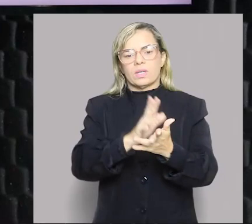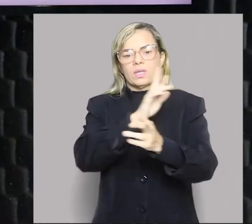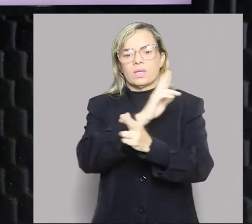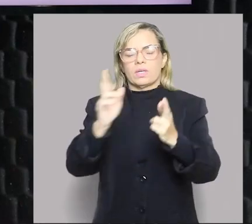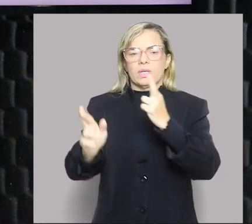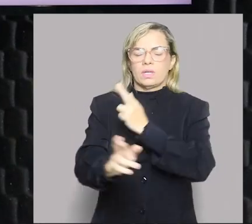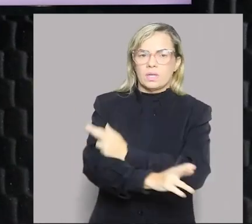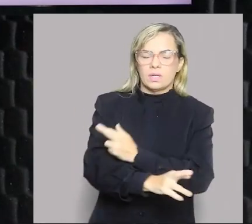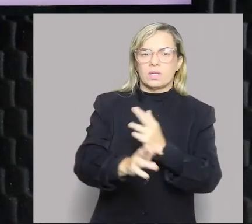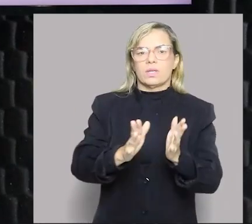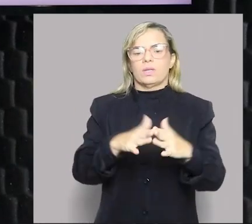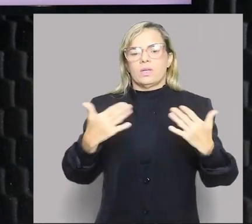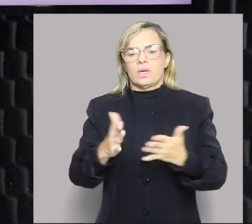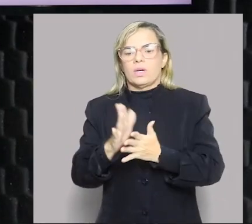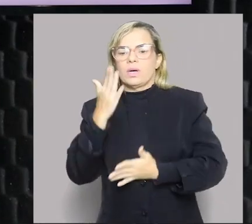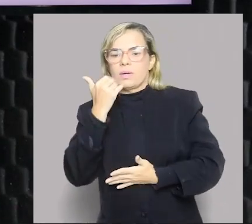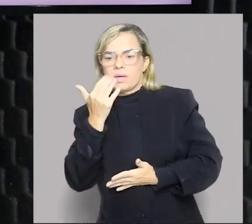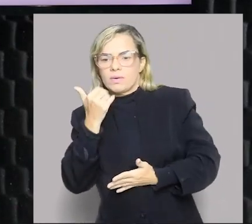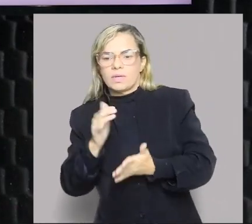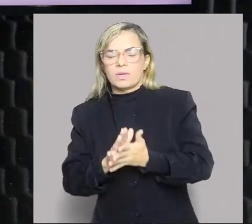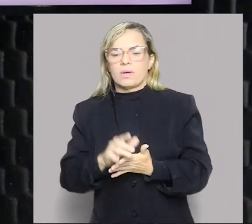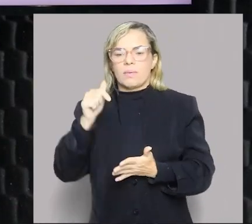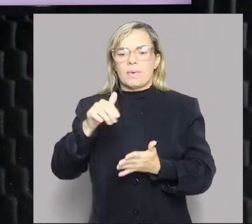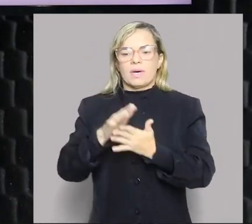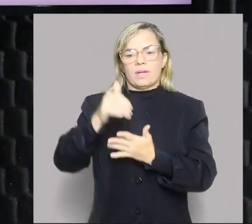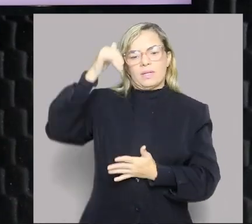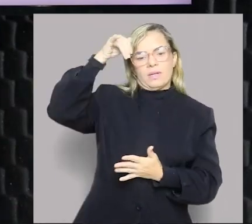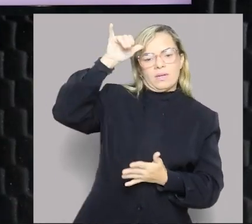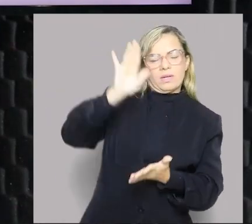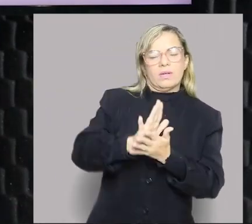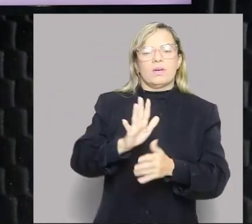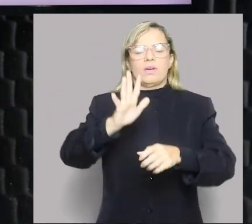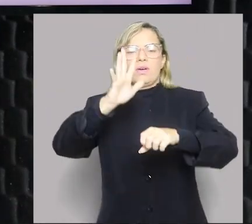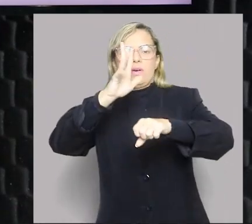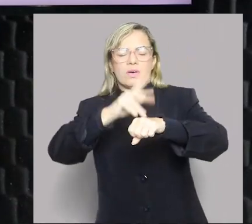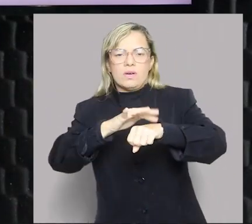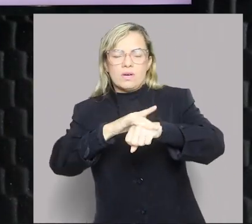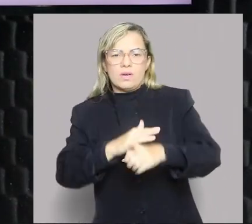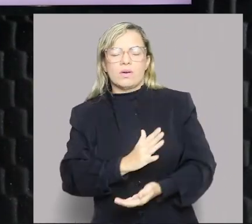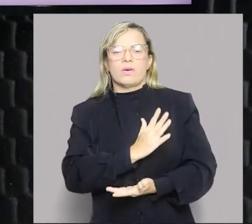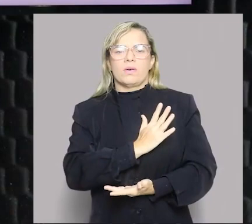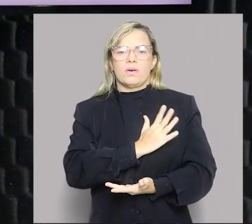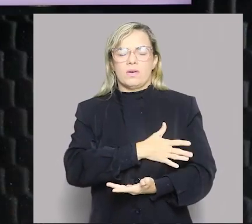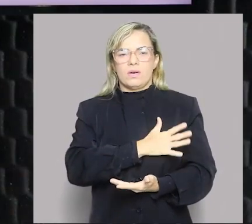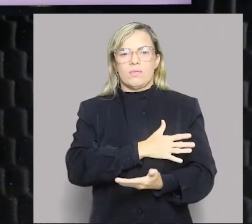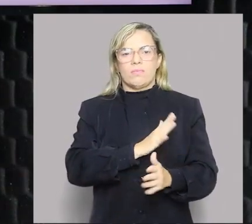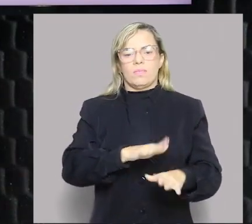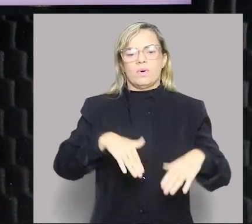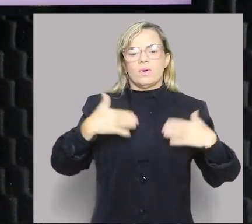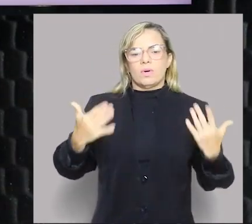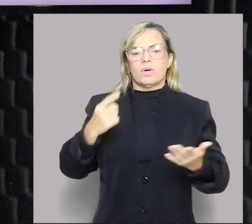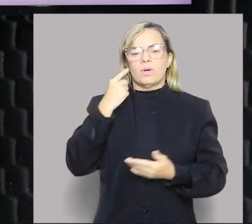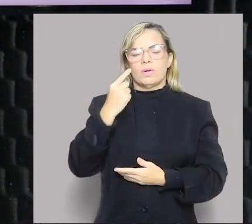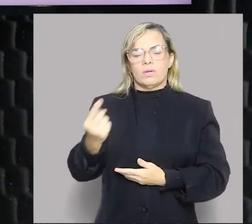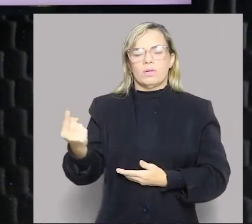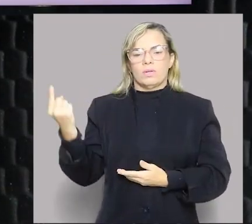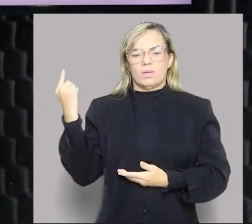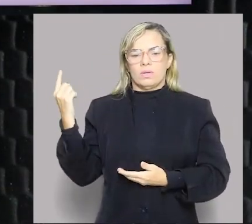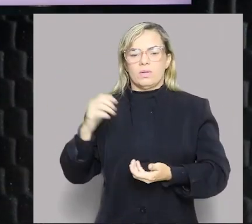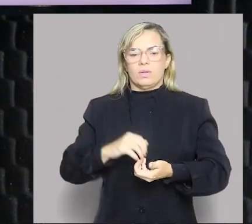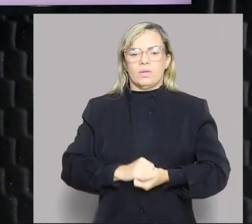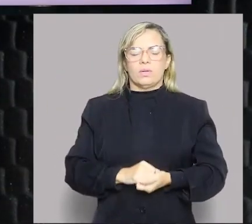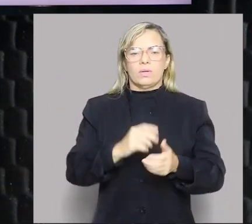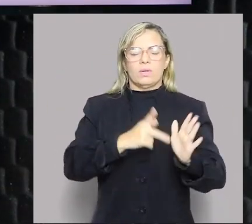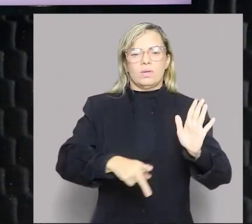alimentares, verdade, até aí, para prevenir doenças cardiovasculares, conforme o que está dito